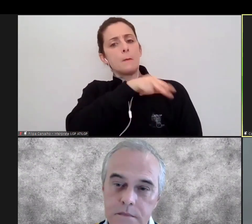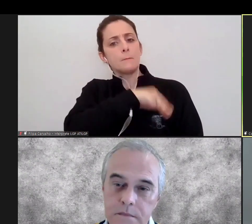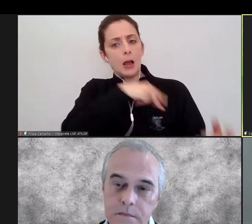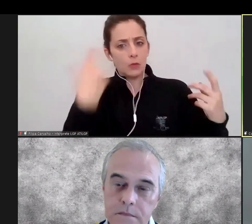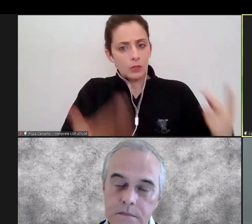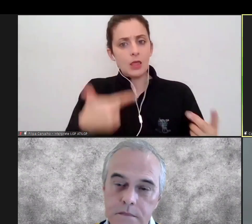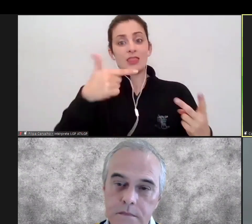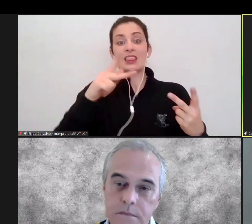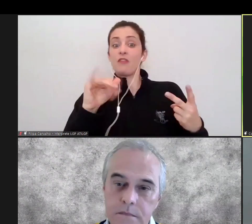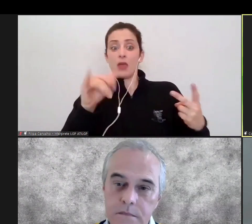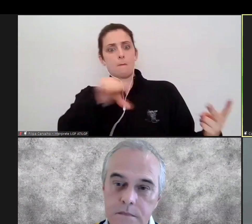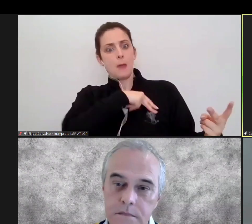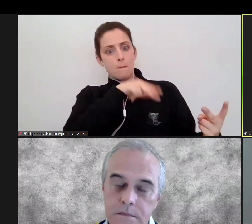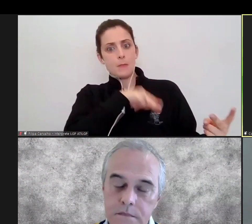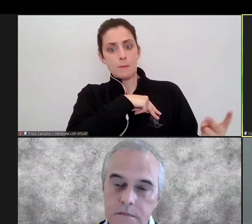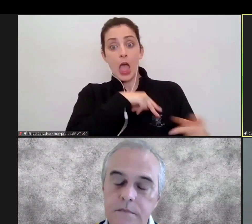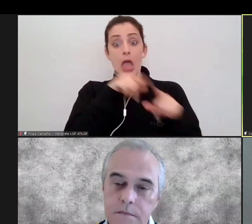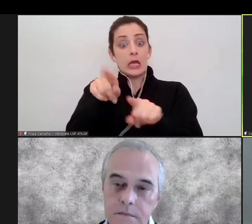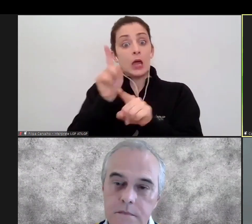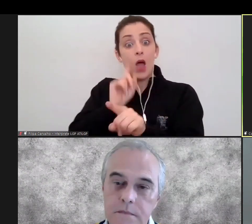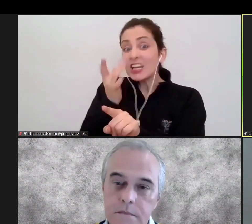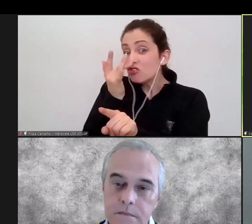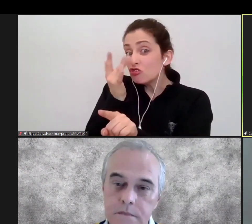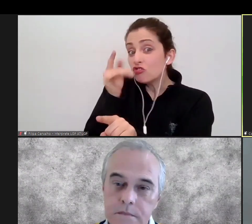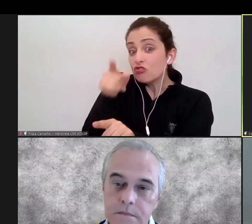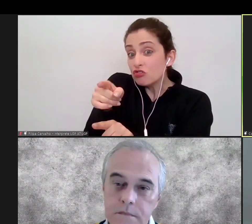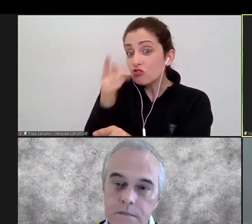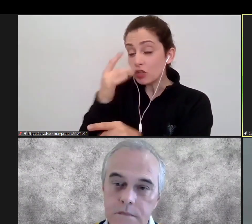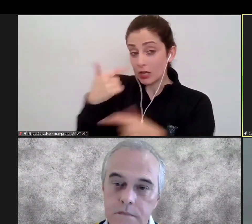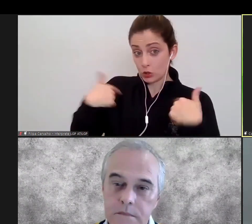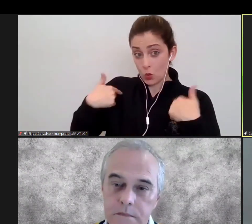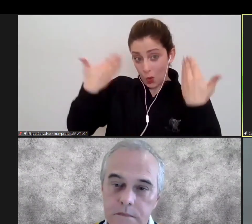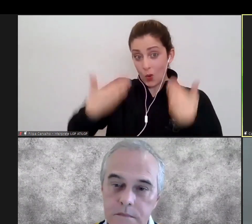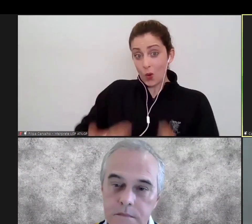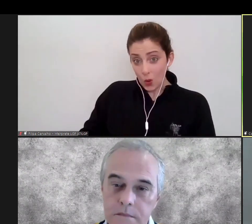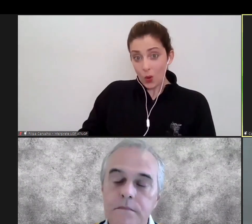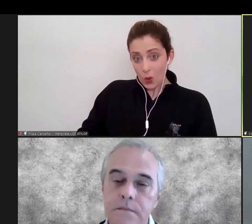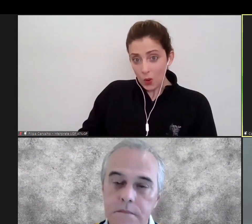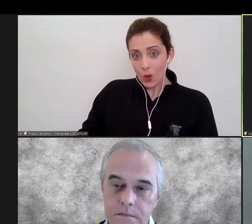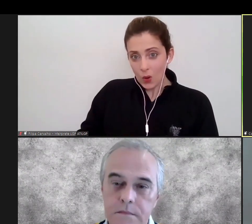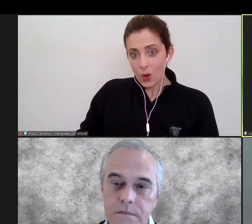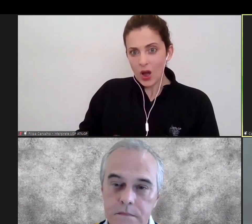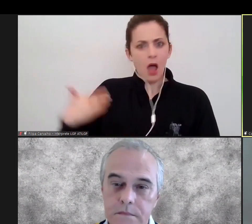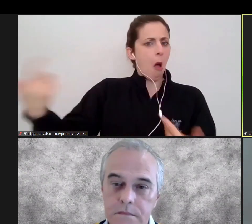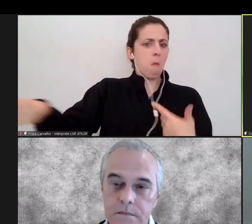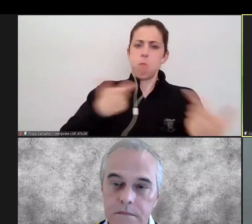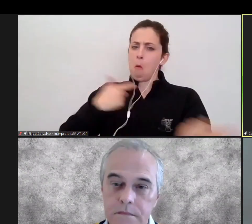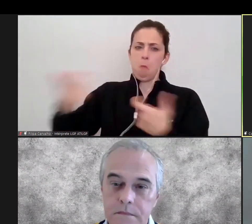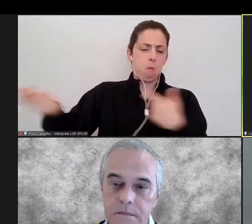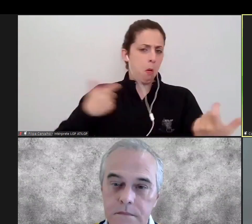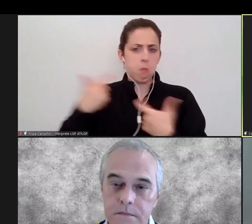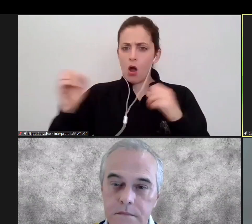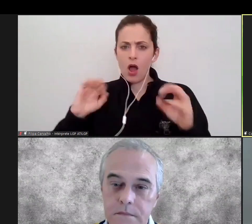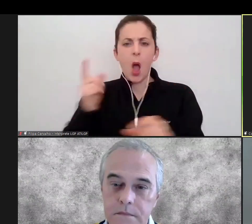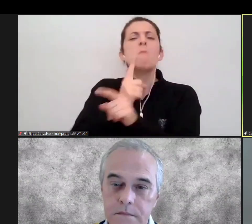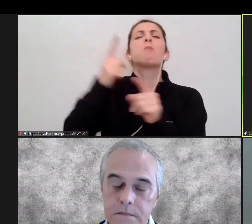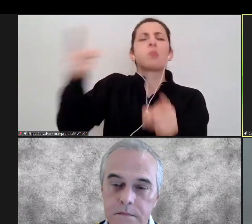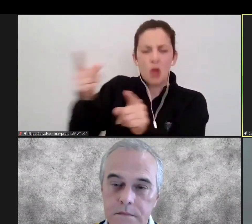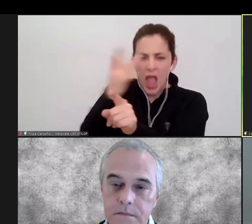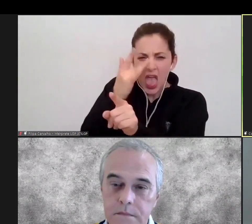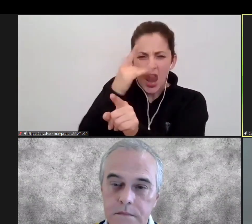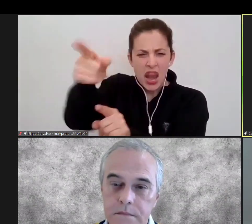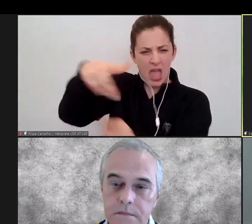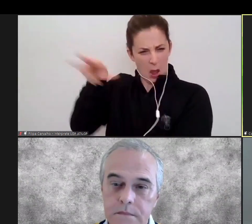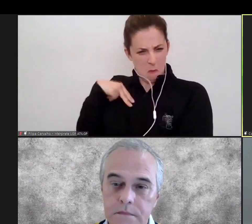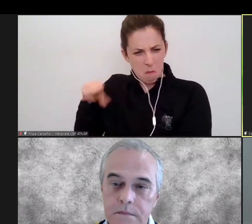TVI, e é negra, esta mulher, que sou eu, é claro que ela vai ser atacada, é que ela vai ser barrada, porque é ela, porque é aquela mulher negra,